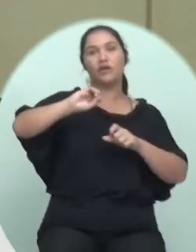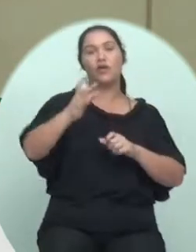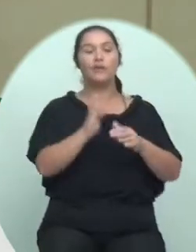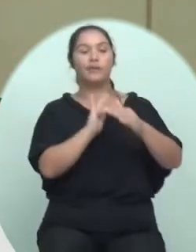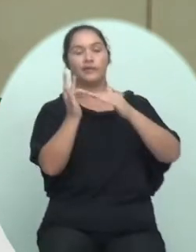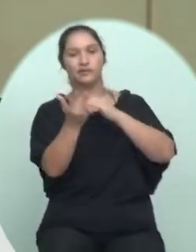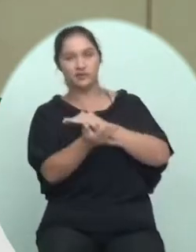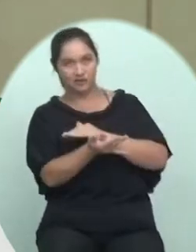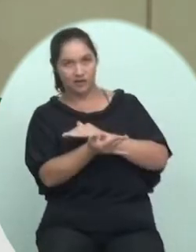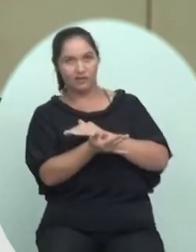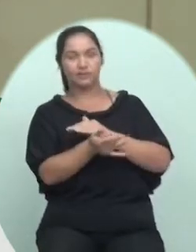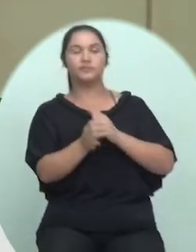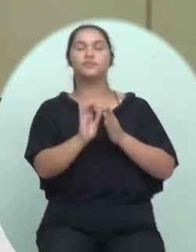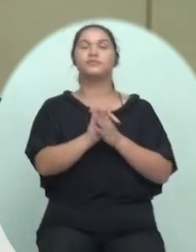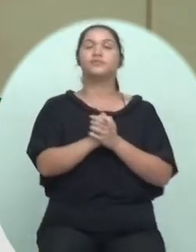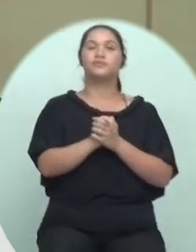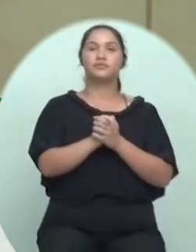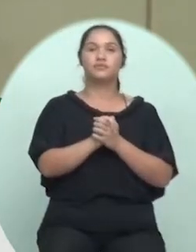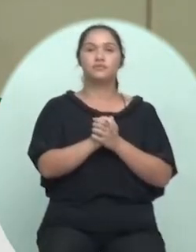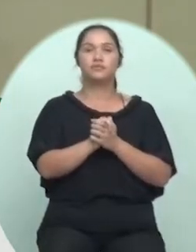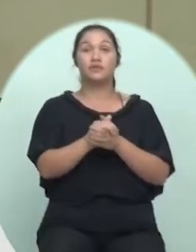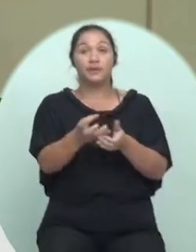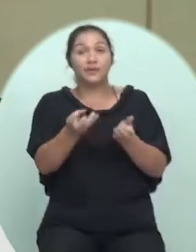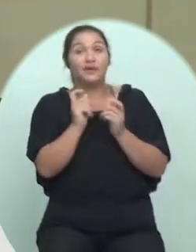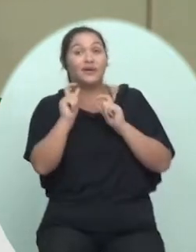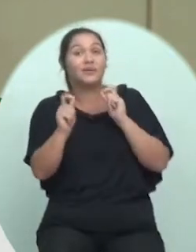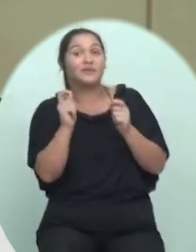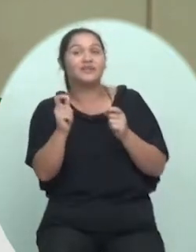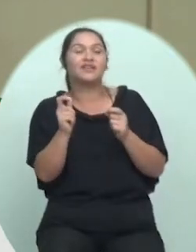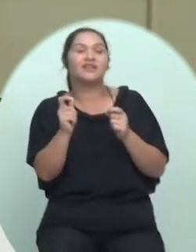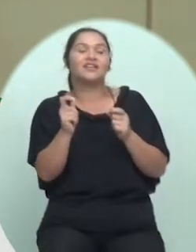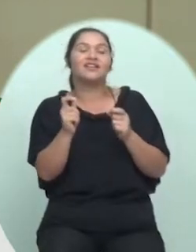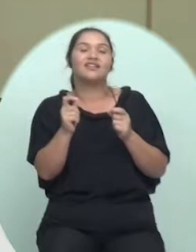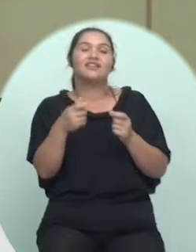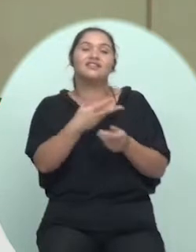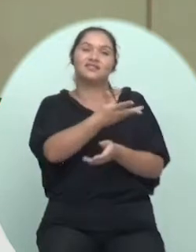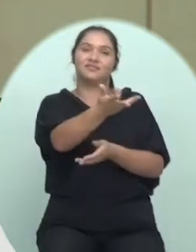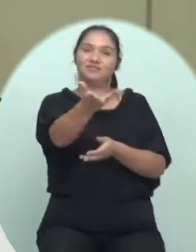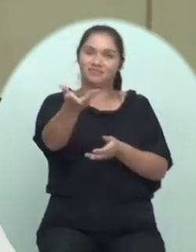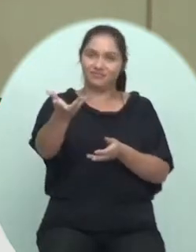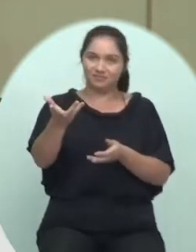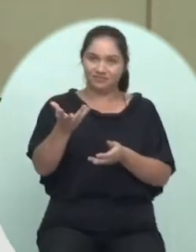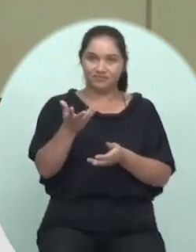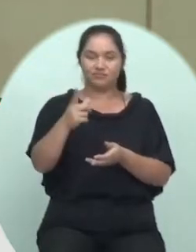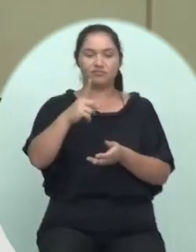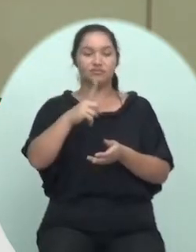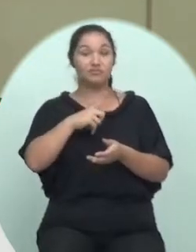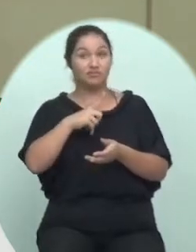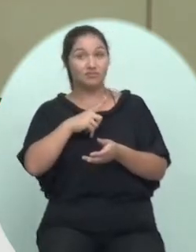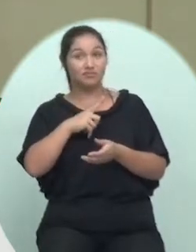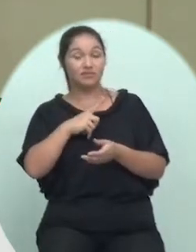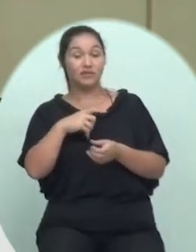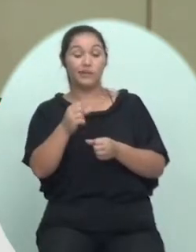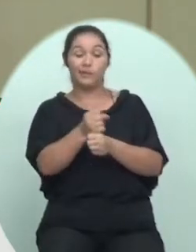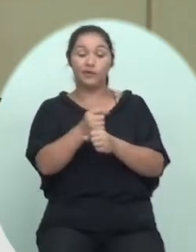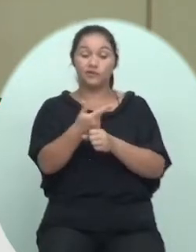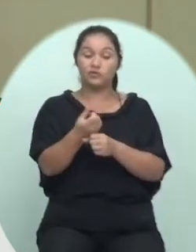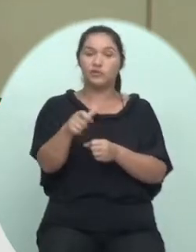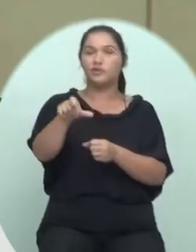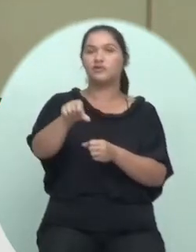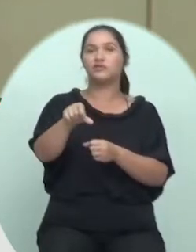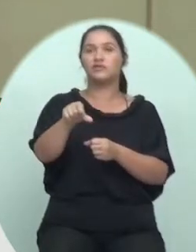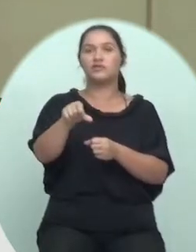redes sociais, um desejo profundo de um ano muito abençoado, um